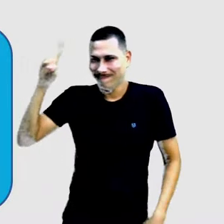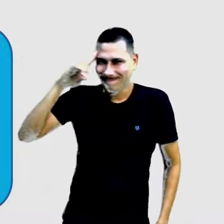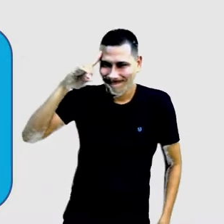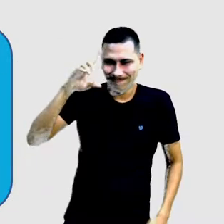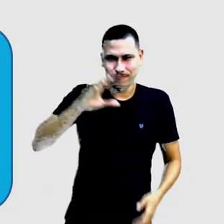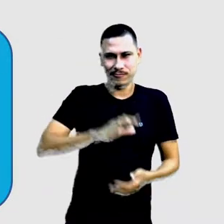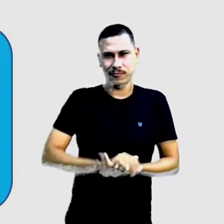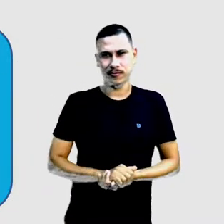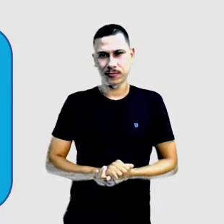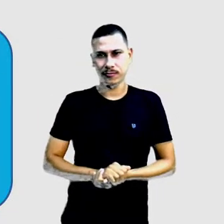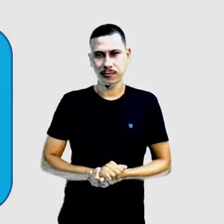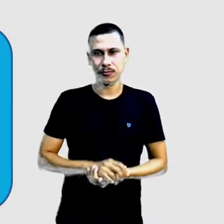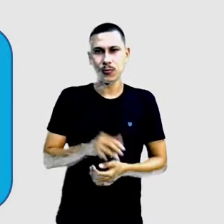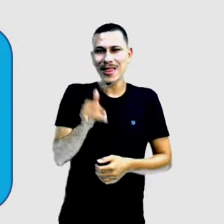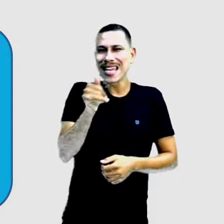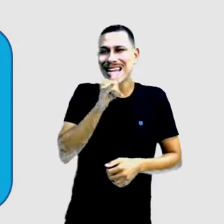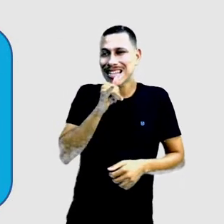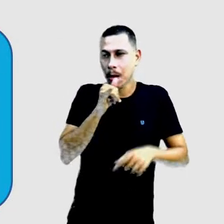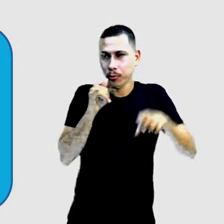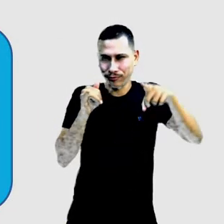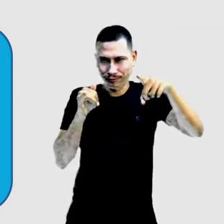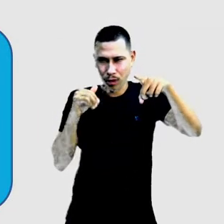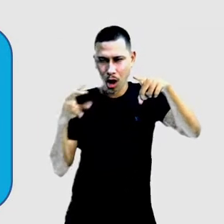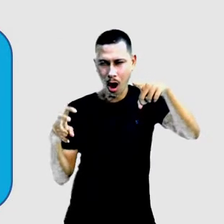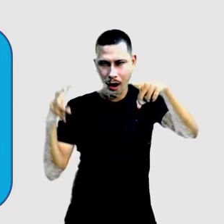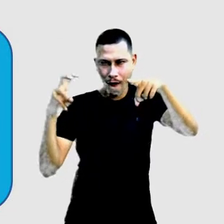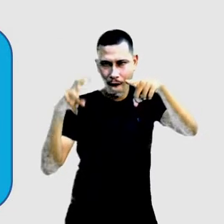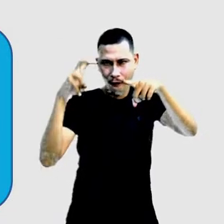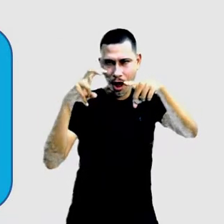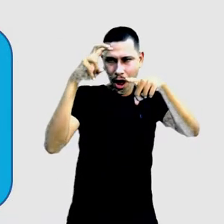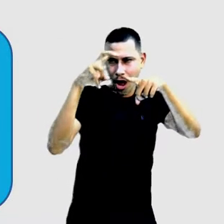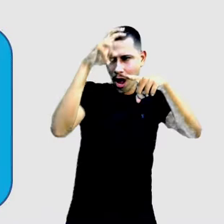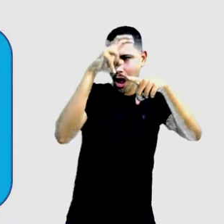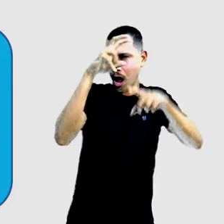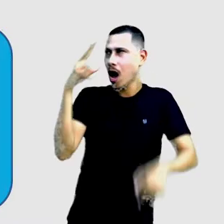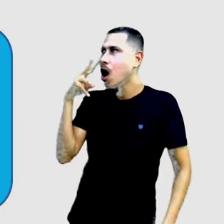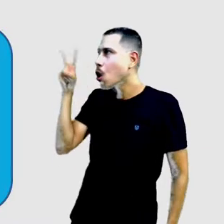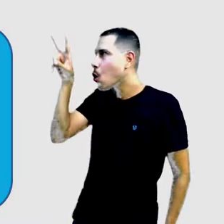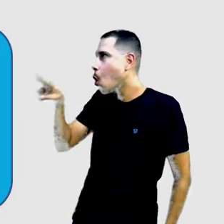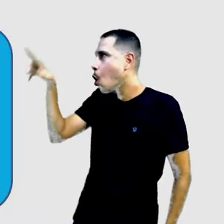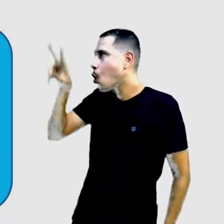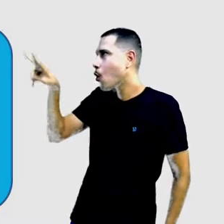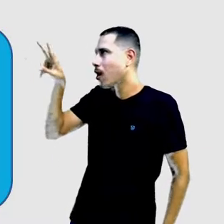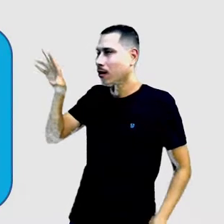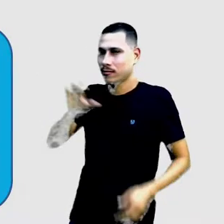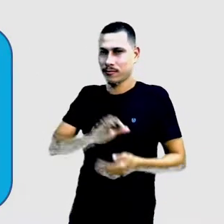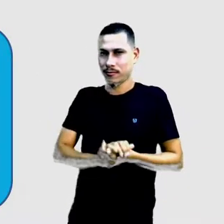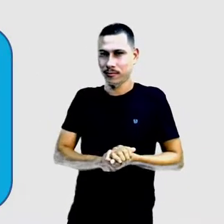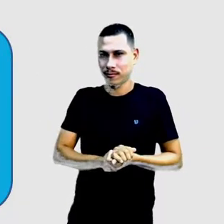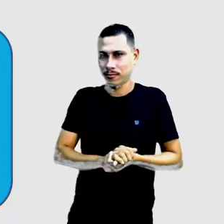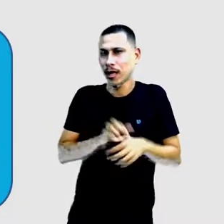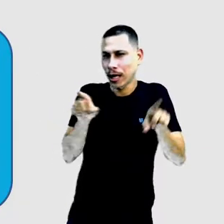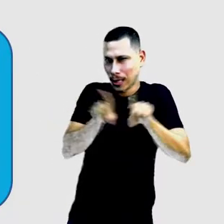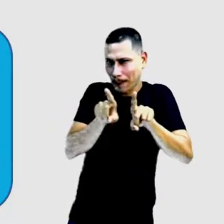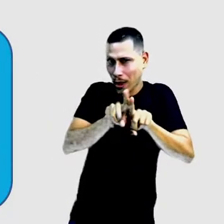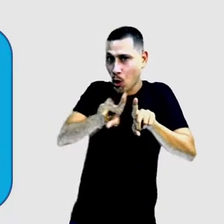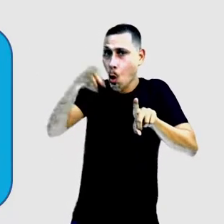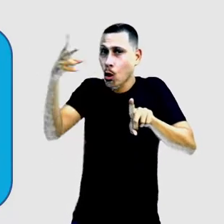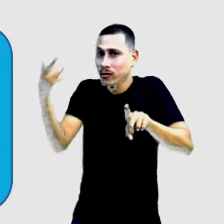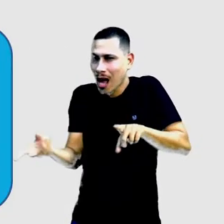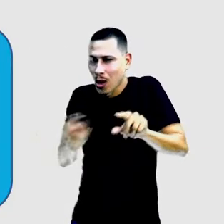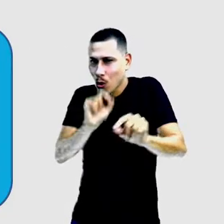que se sobe a escada, como o bonequinho está fazendo o esforço aí, a operação inversa